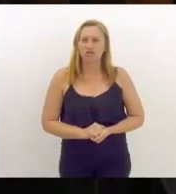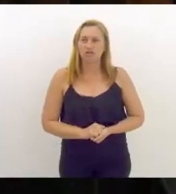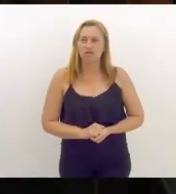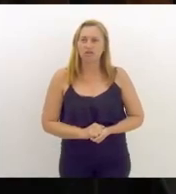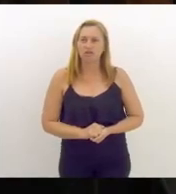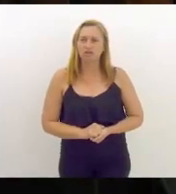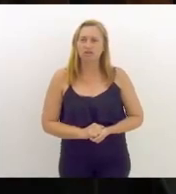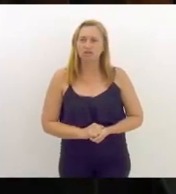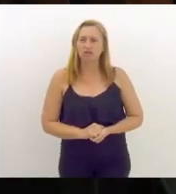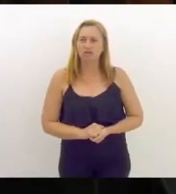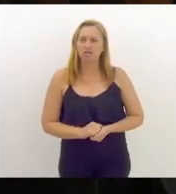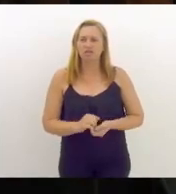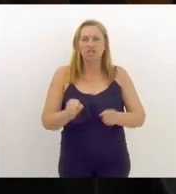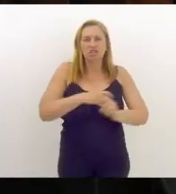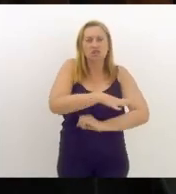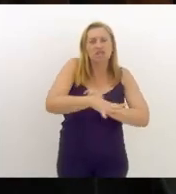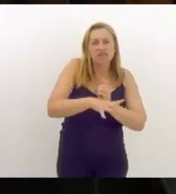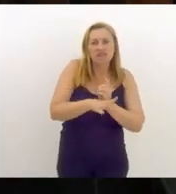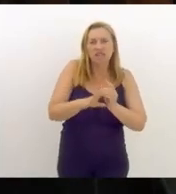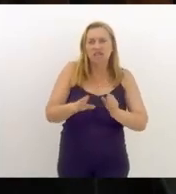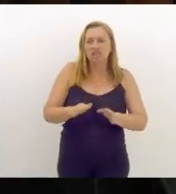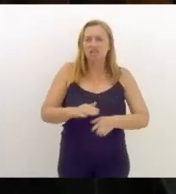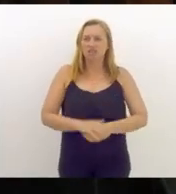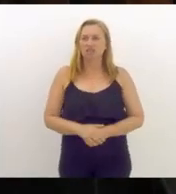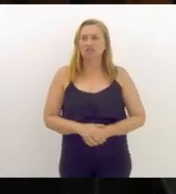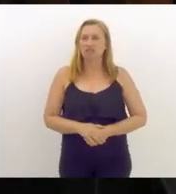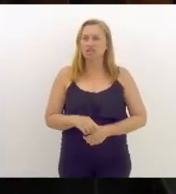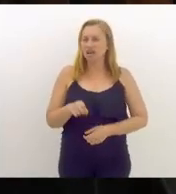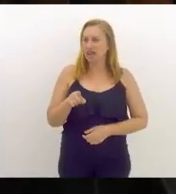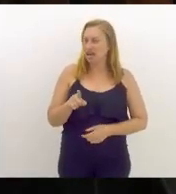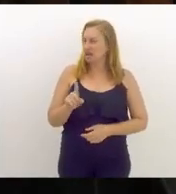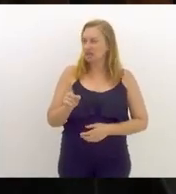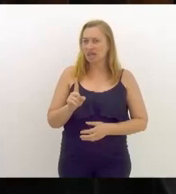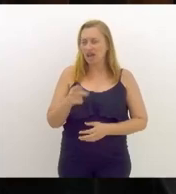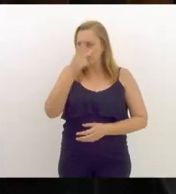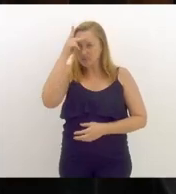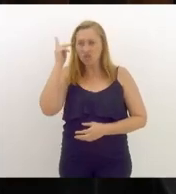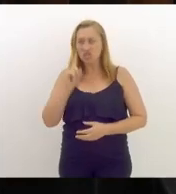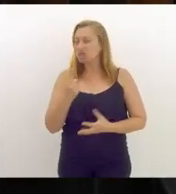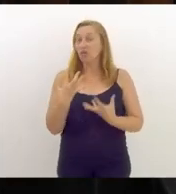da sociedade e daqueles que não se conformam